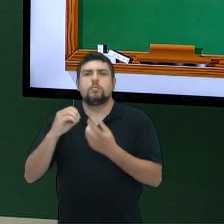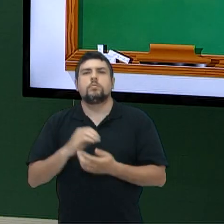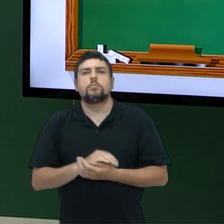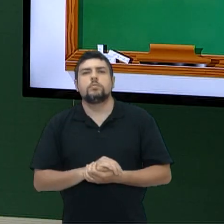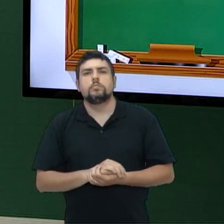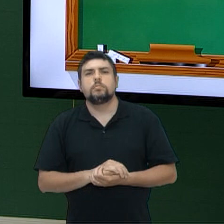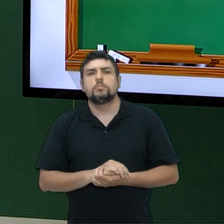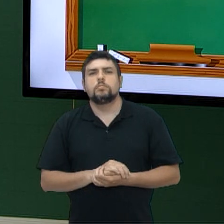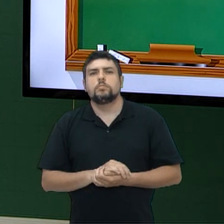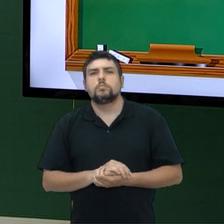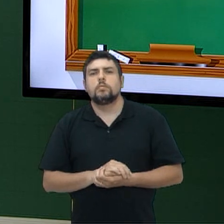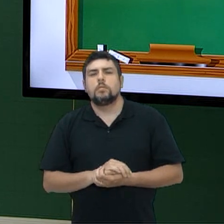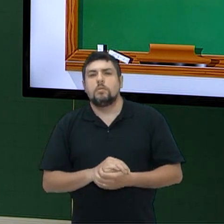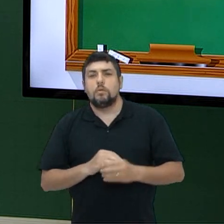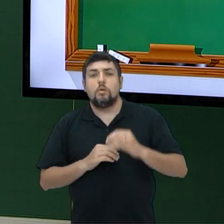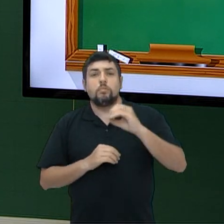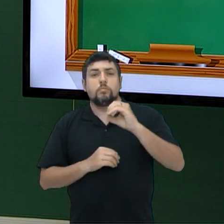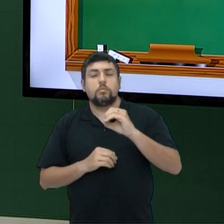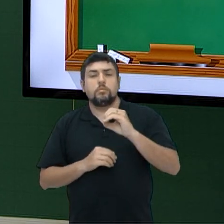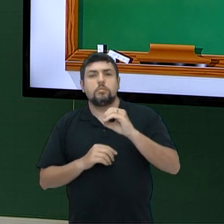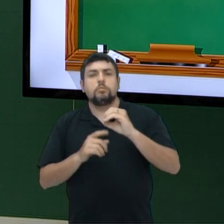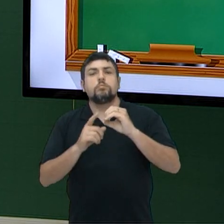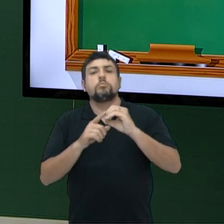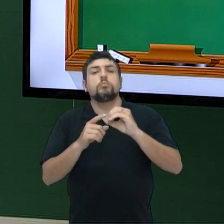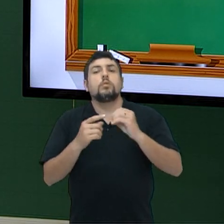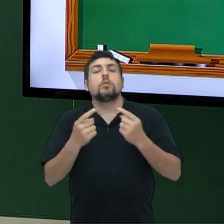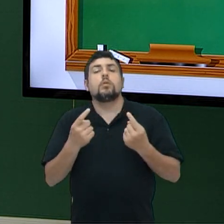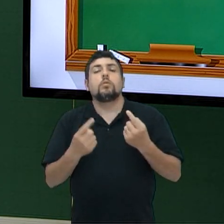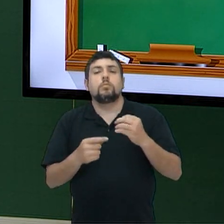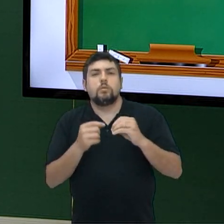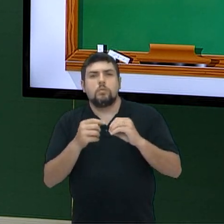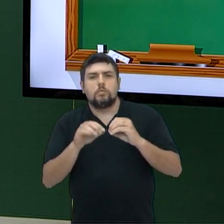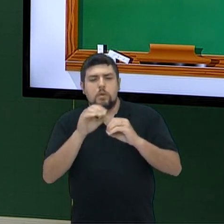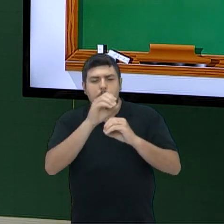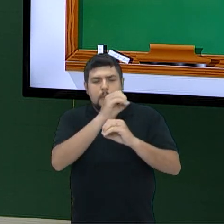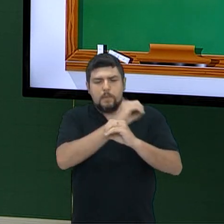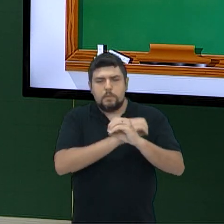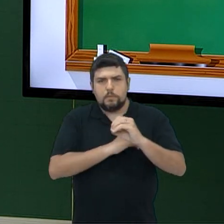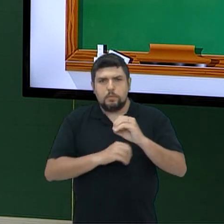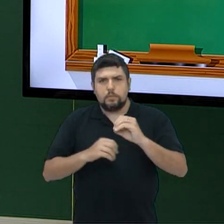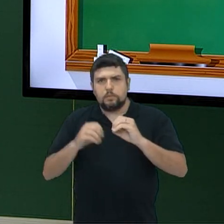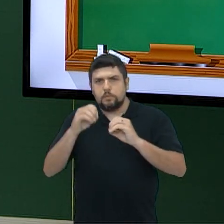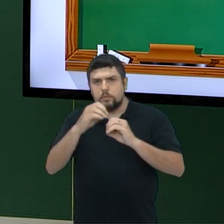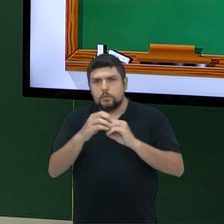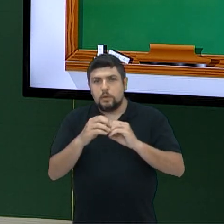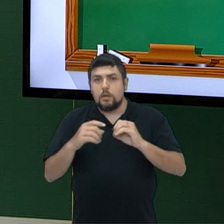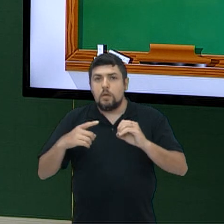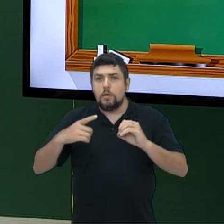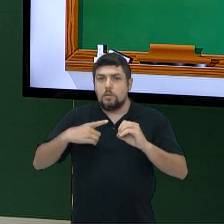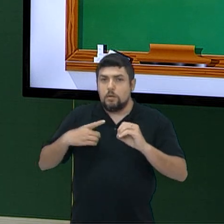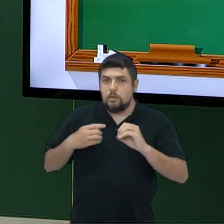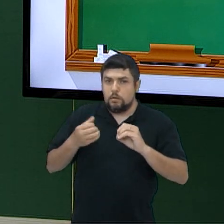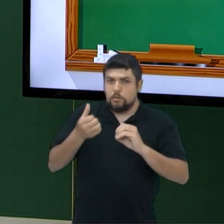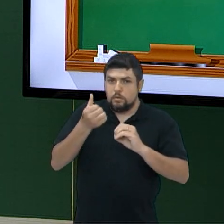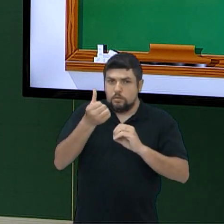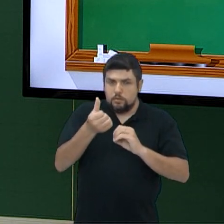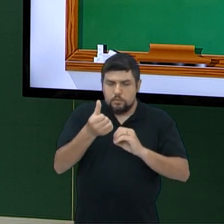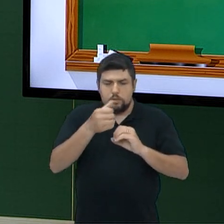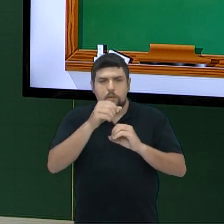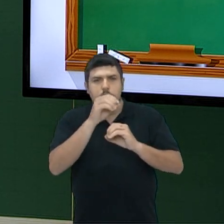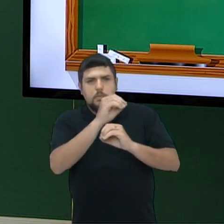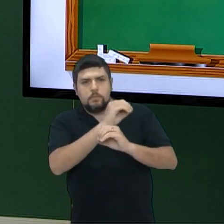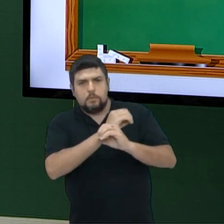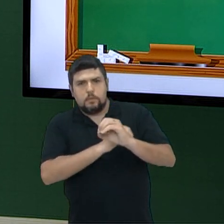então. Oxigênio pertence à família 6A, portanto,